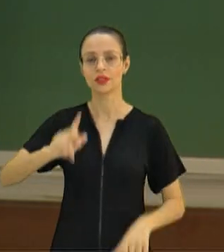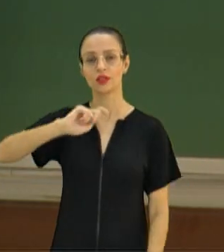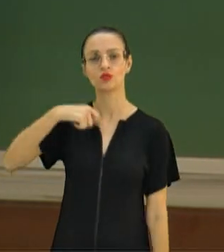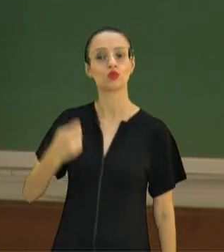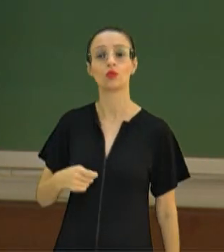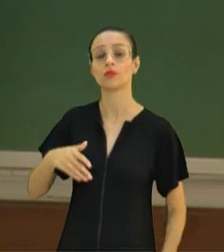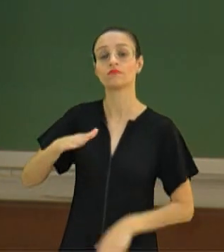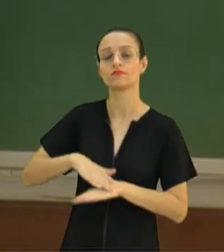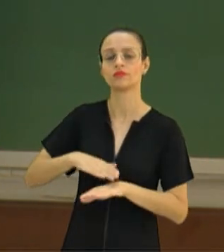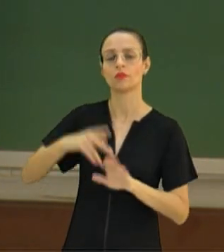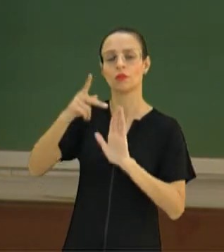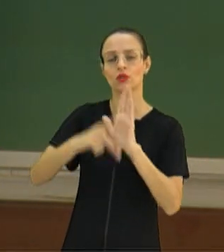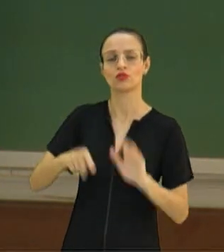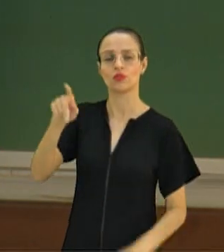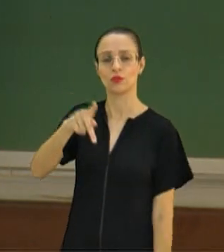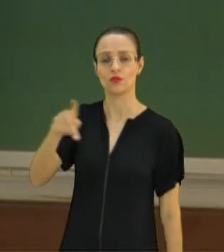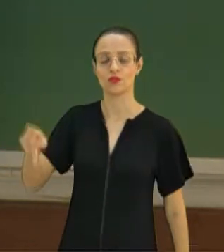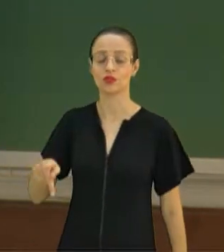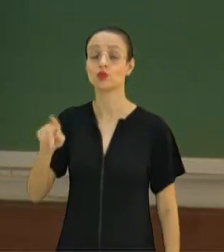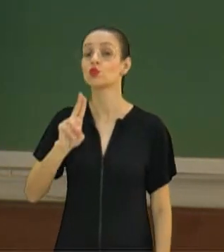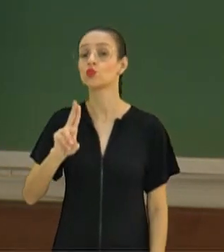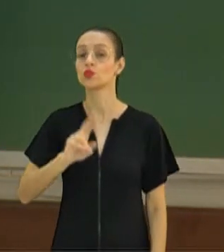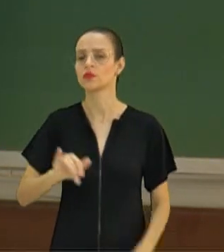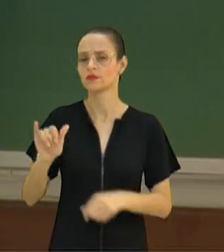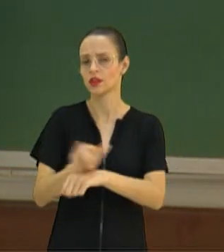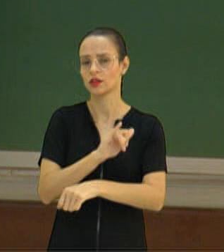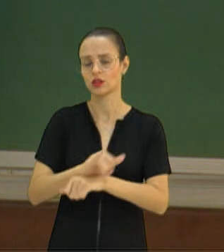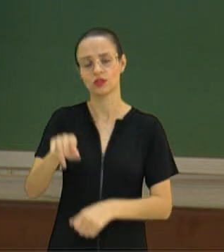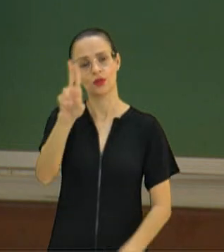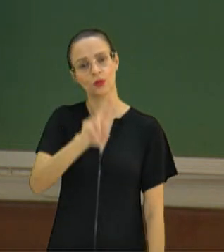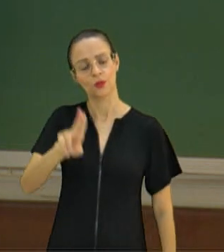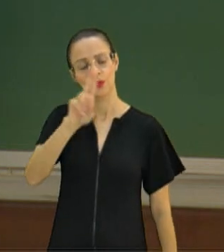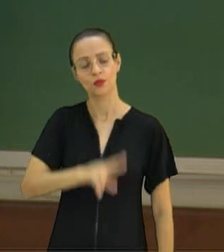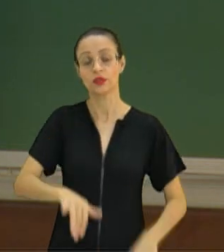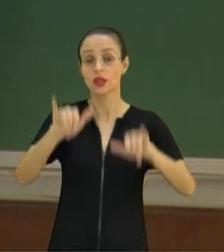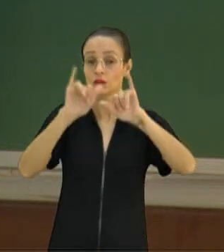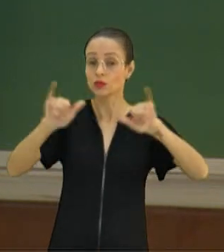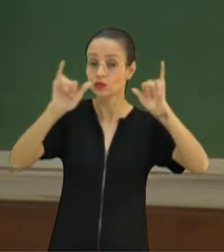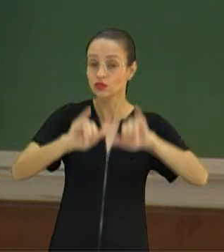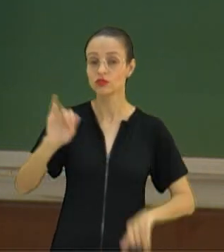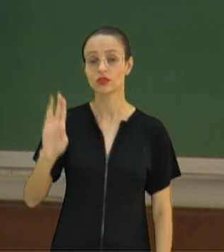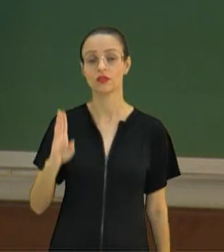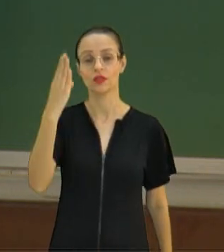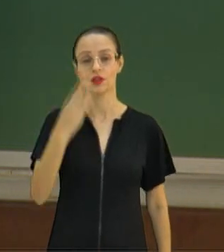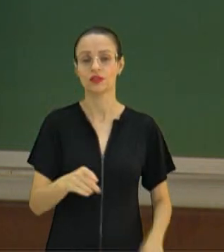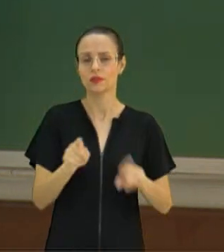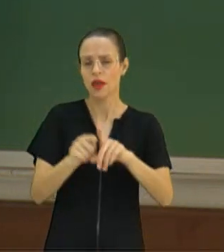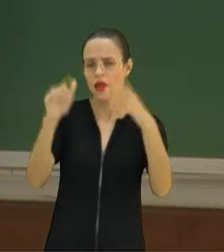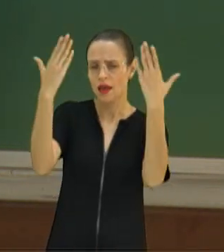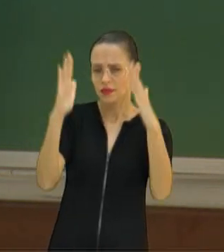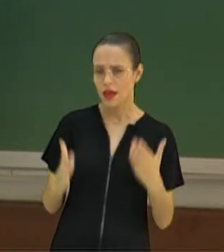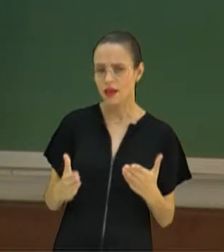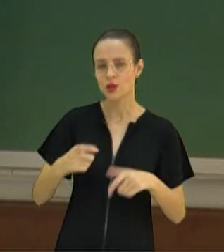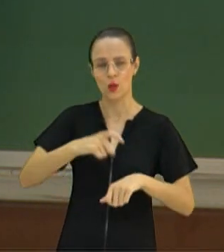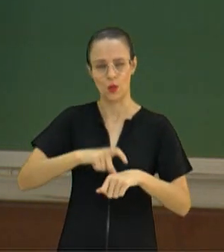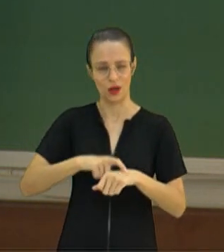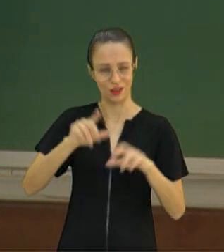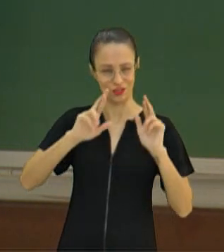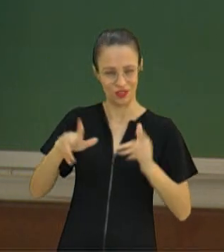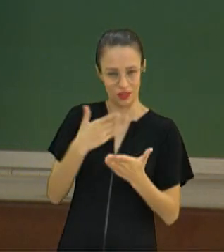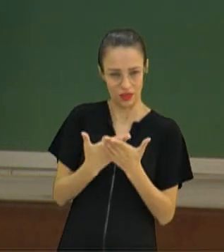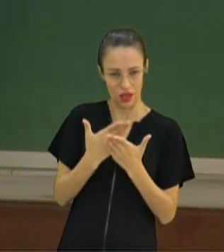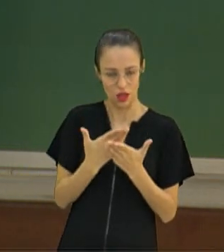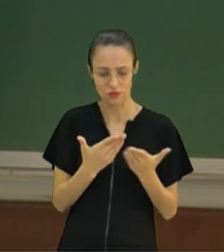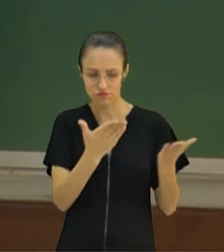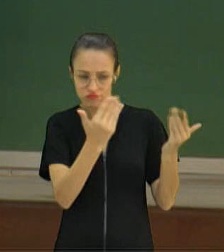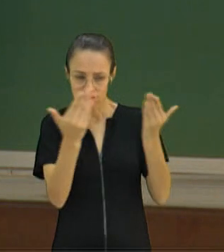professor onde ele usa notícias falsas e realiza uma análise no contraturno através de um curso com seus